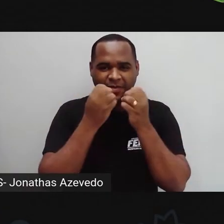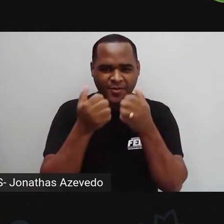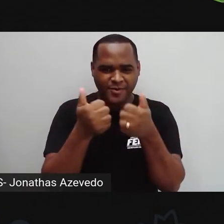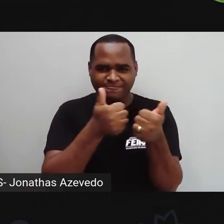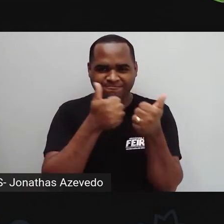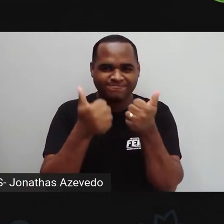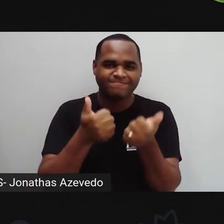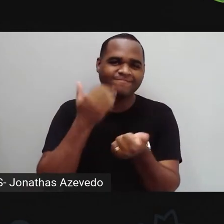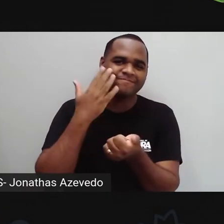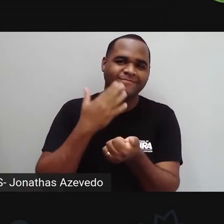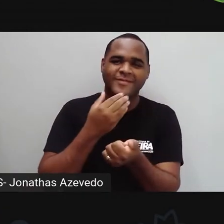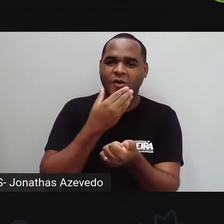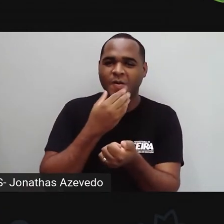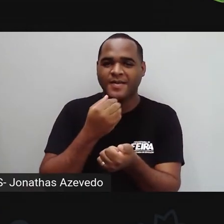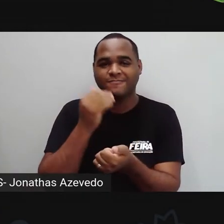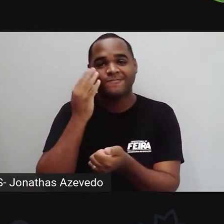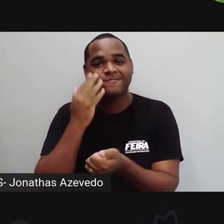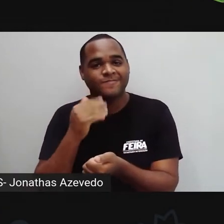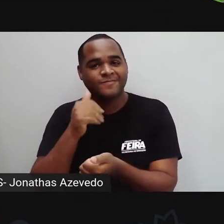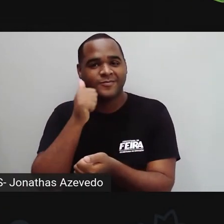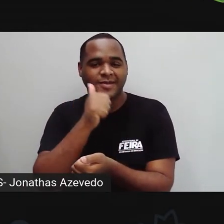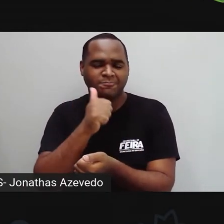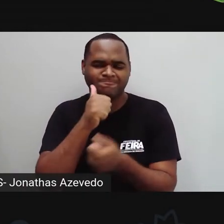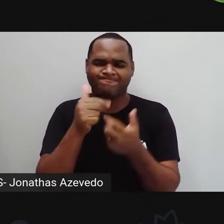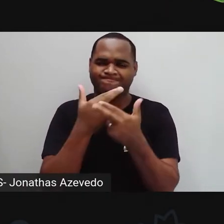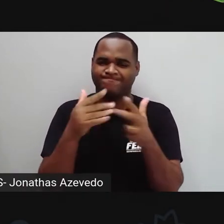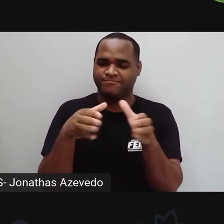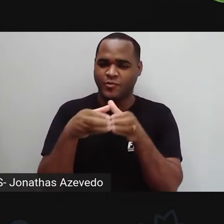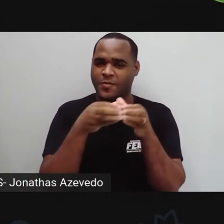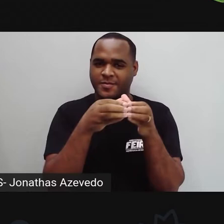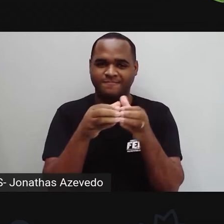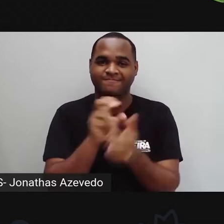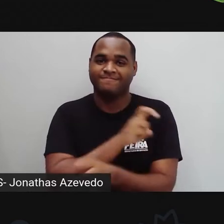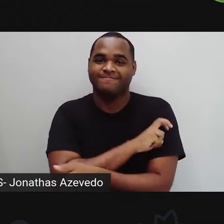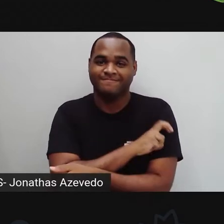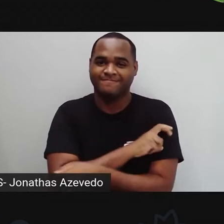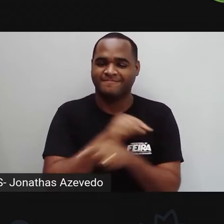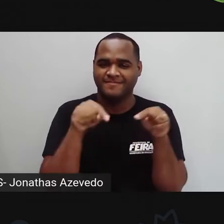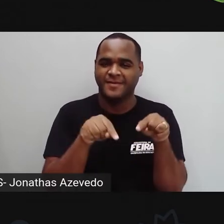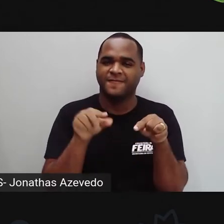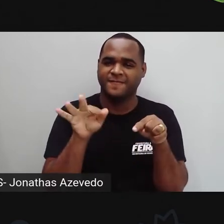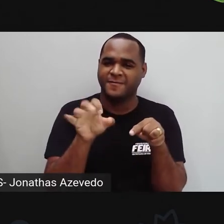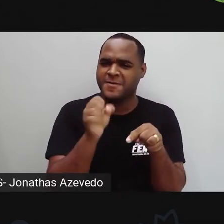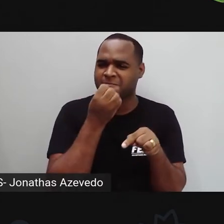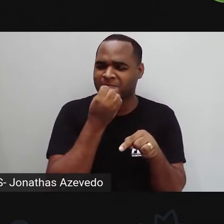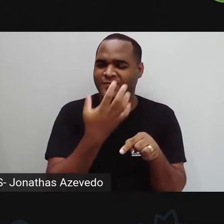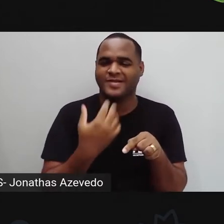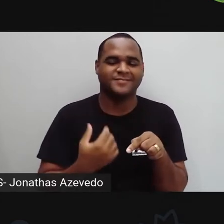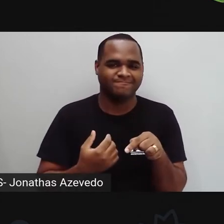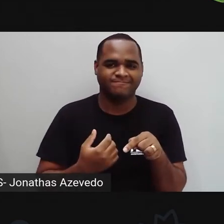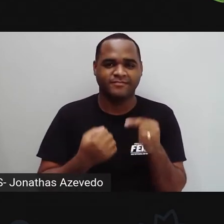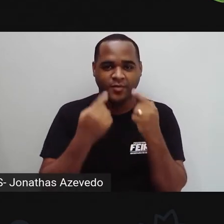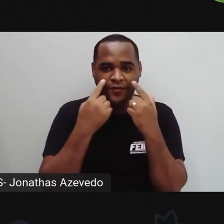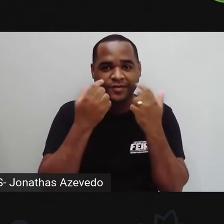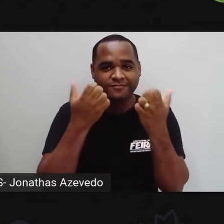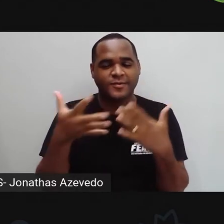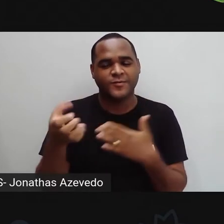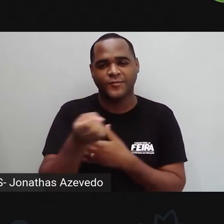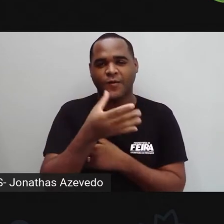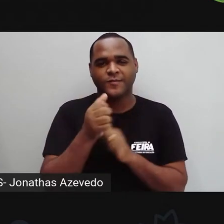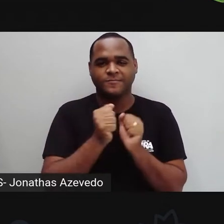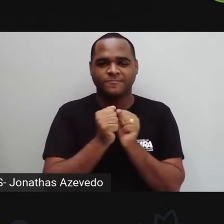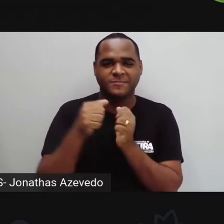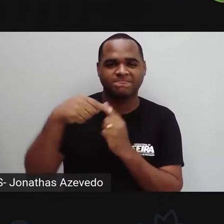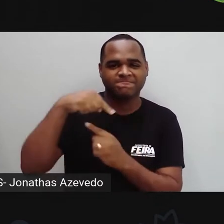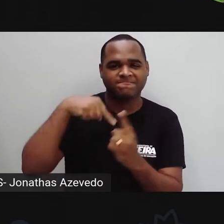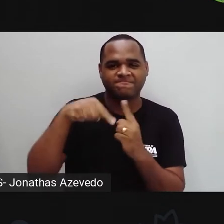Olá, meninos e meninas das turmas do quinto ano de Feira de Santana. Olhem só, novamente aqui